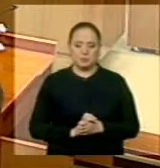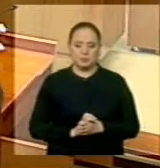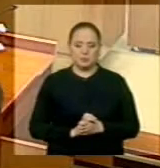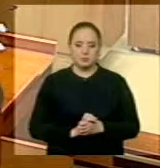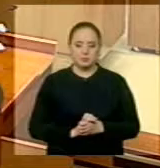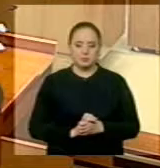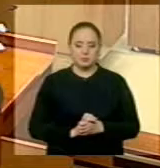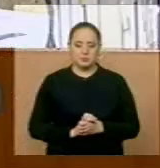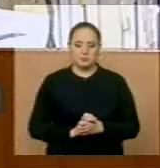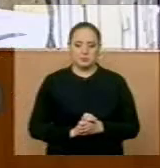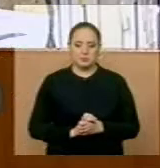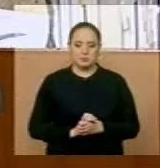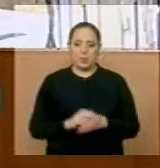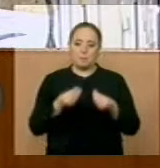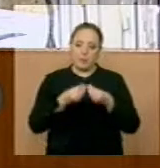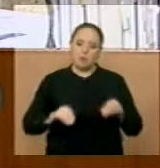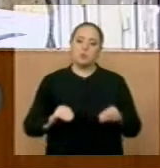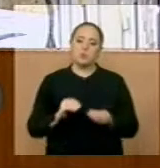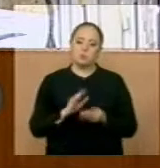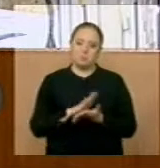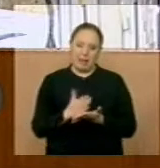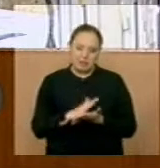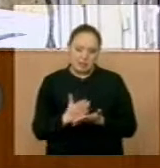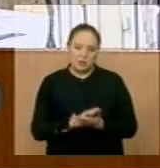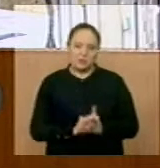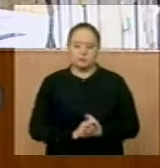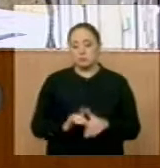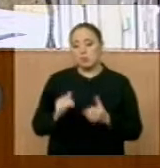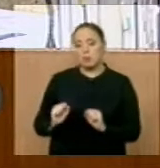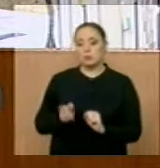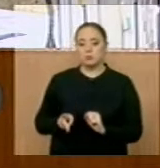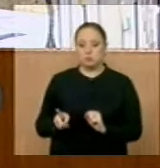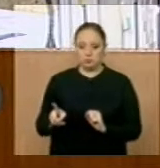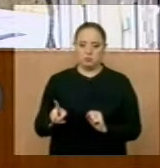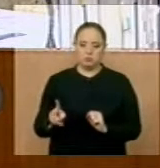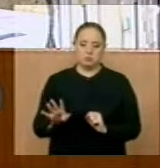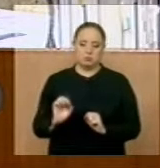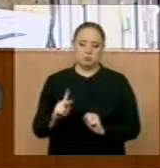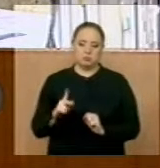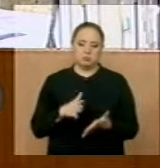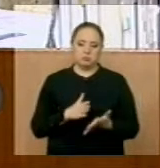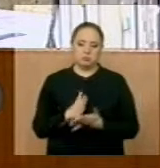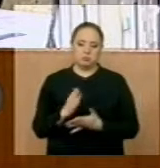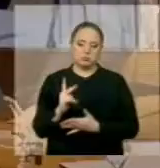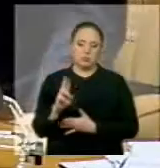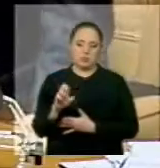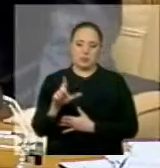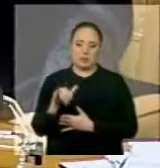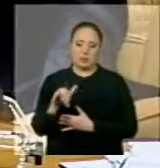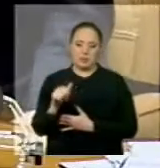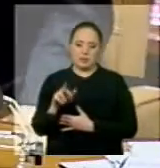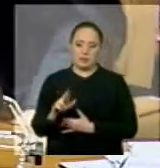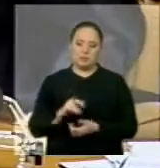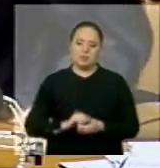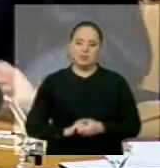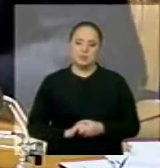Conhecimento parcial. Exatamente, o prejuízo é parcial. Vossa Excelência prossegue, portanto, já convencida esta preliminar. Pois não.